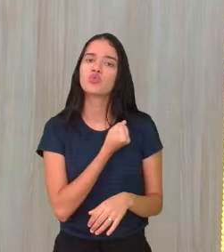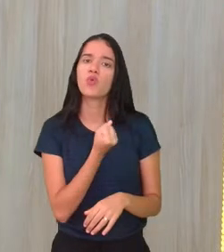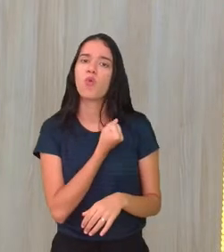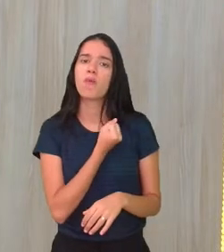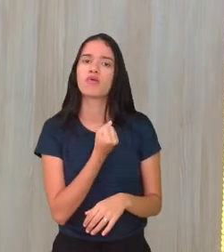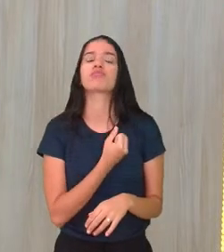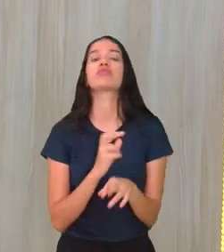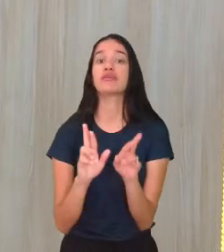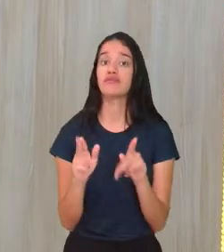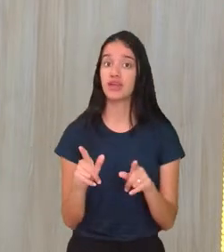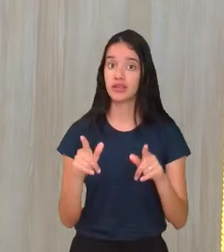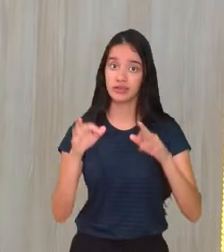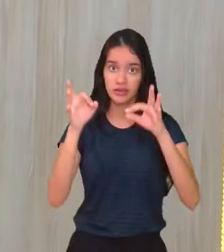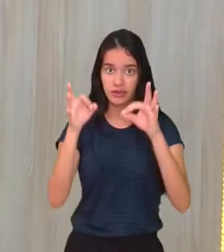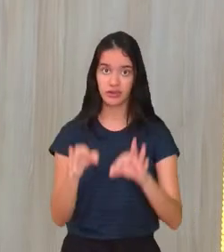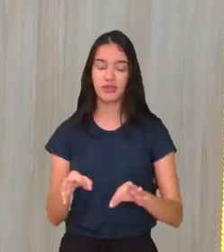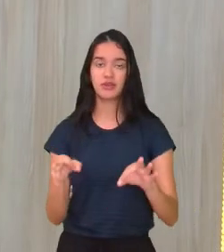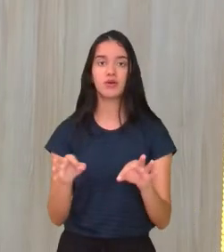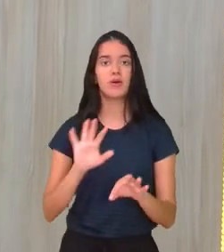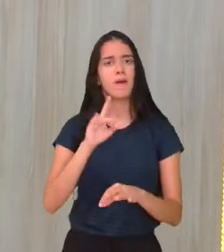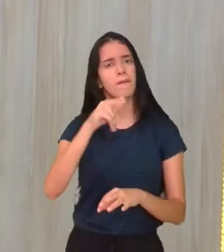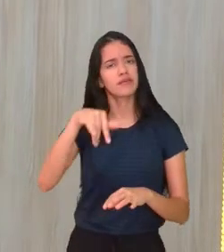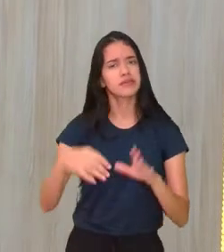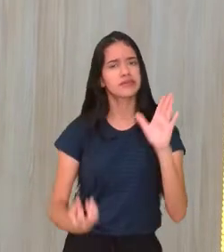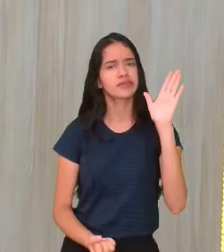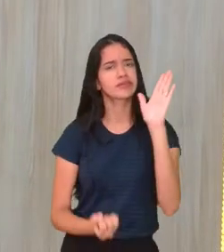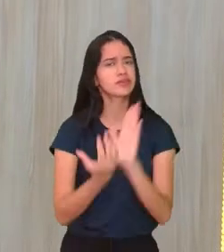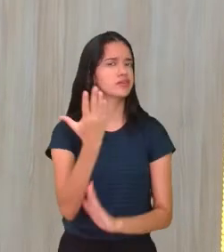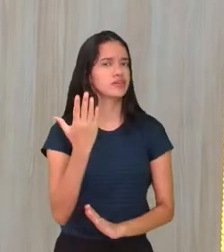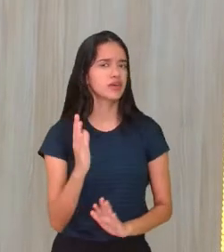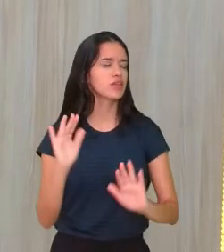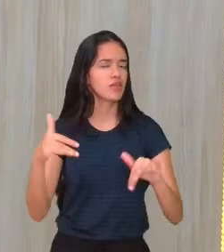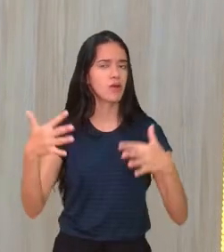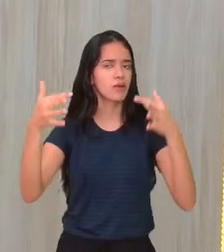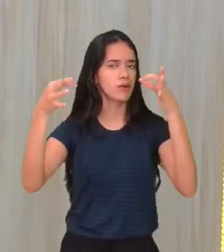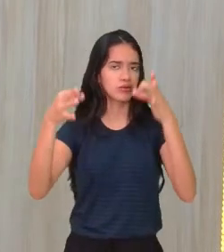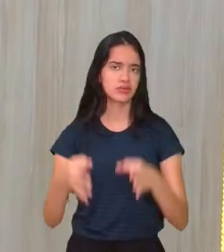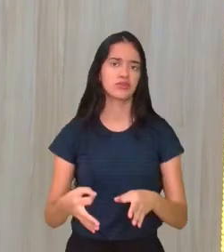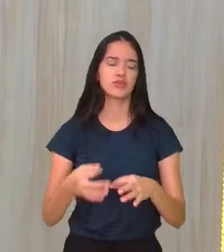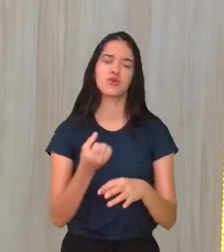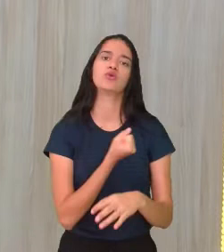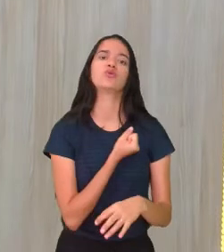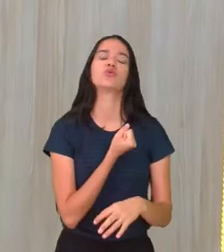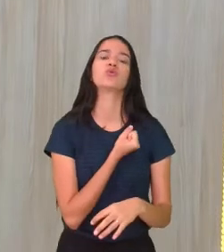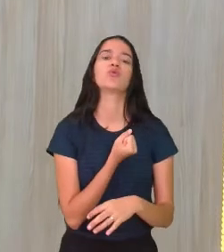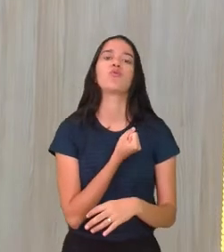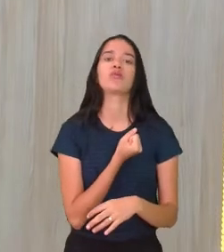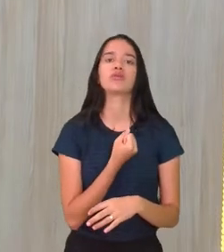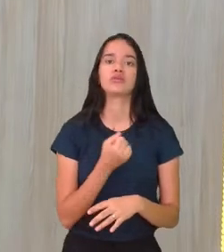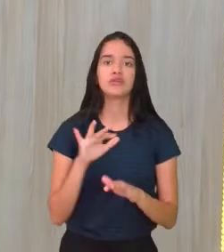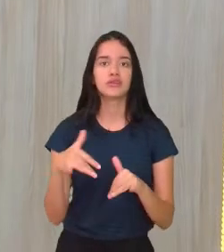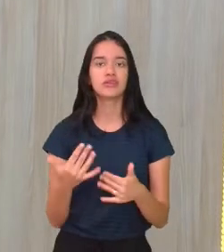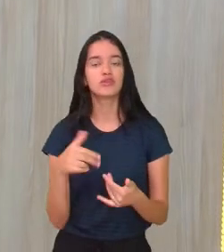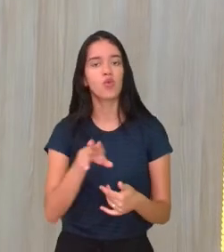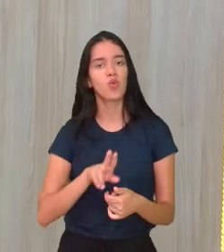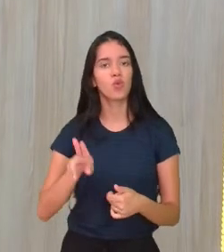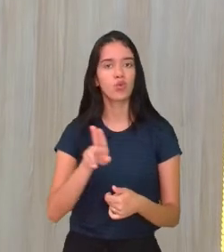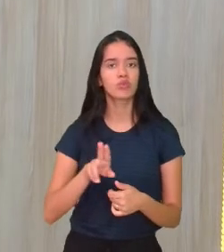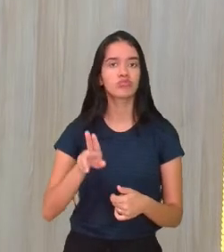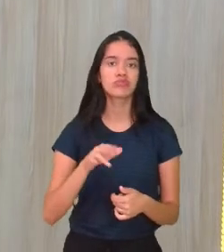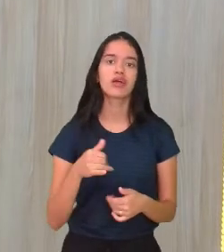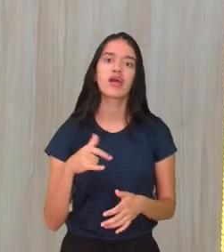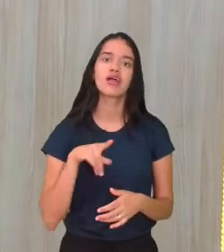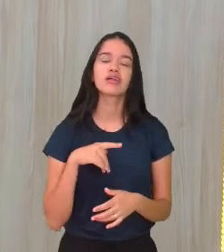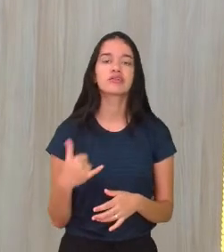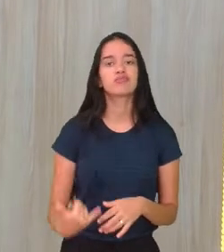diferentes, certo? Para você criar, e aí, com certeza, o número de usuários, né, que tem telefone